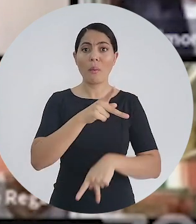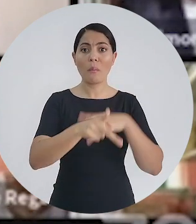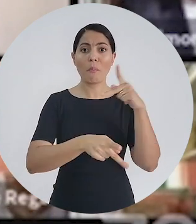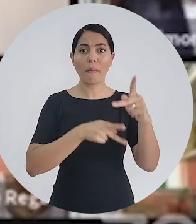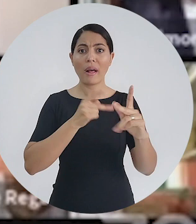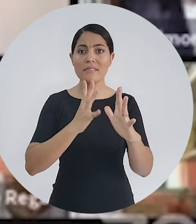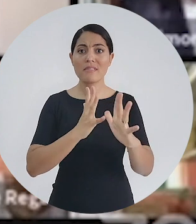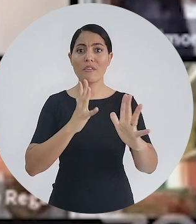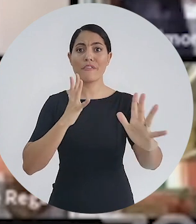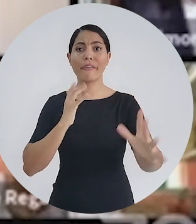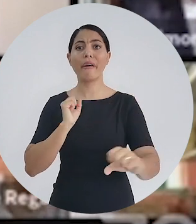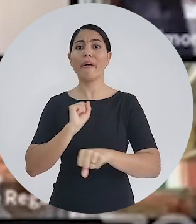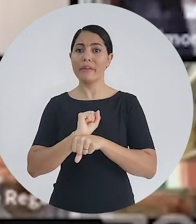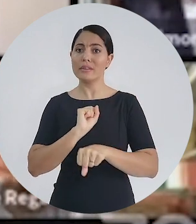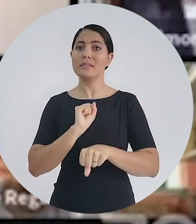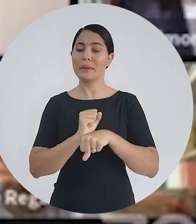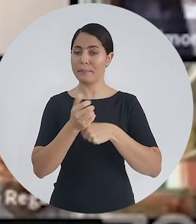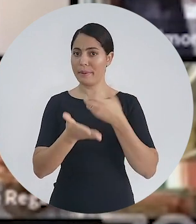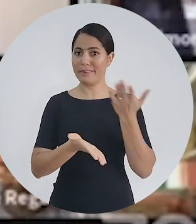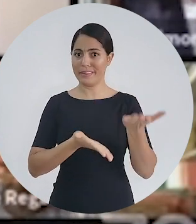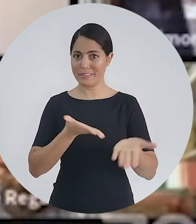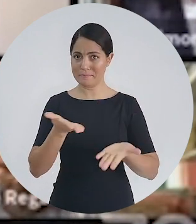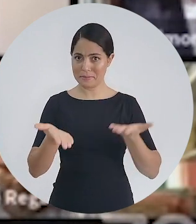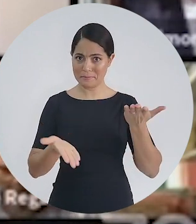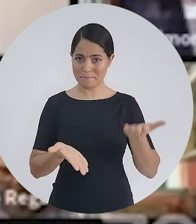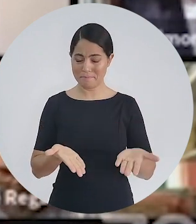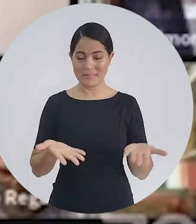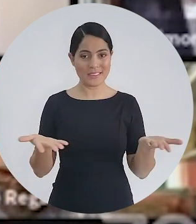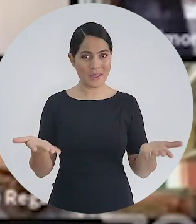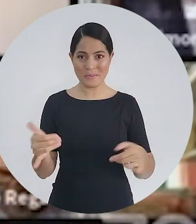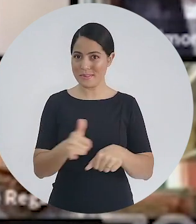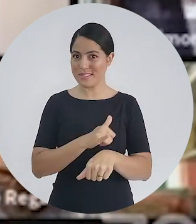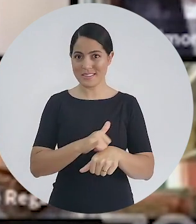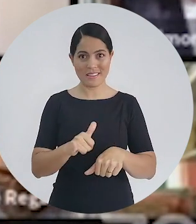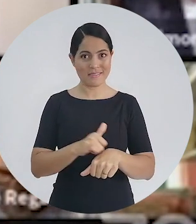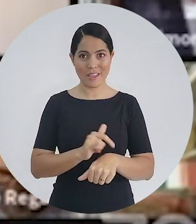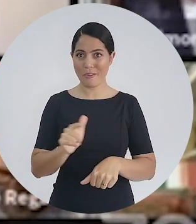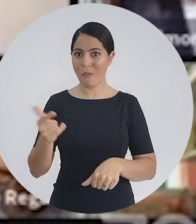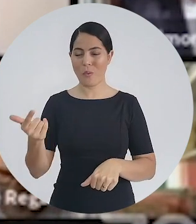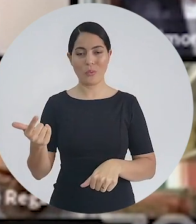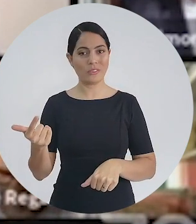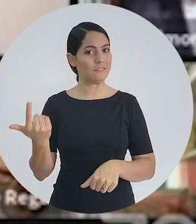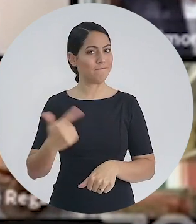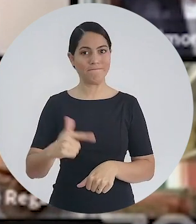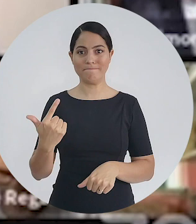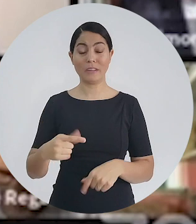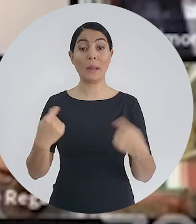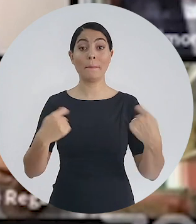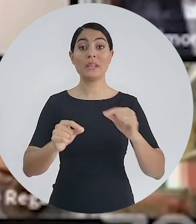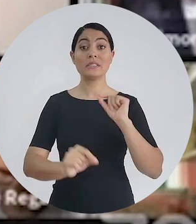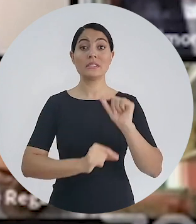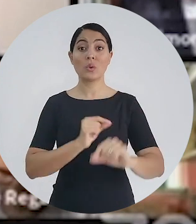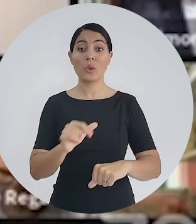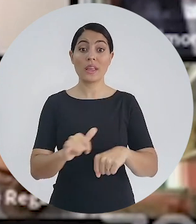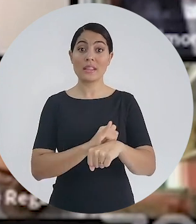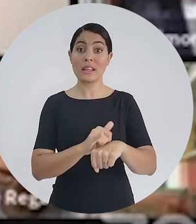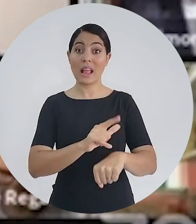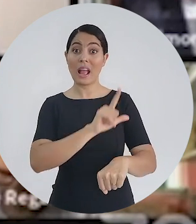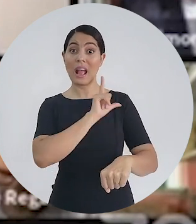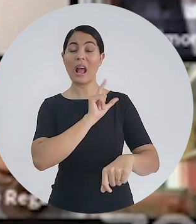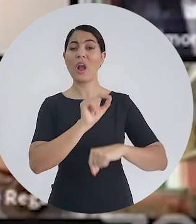filas. Então, não tem alternativa. Há necessidade de medidas preventivas, não é?